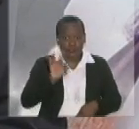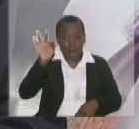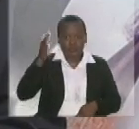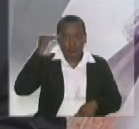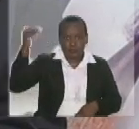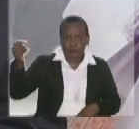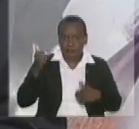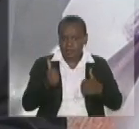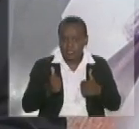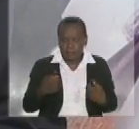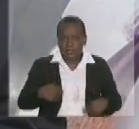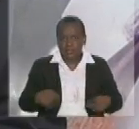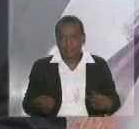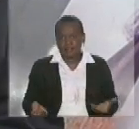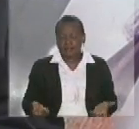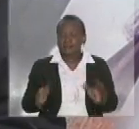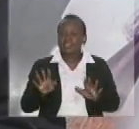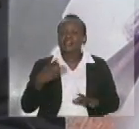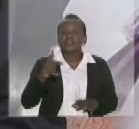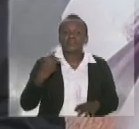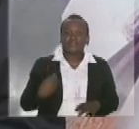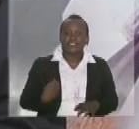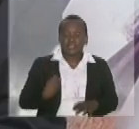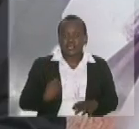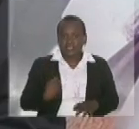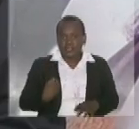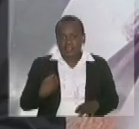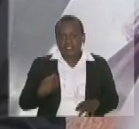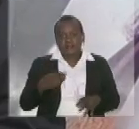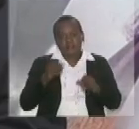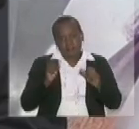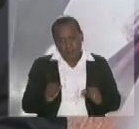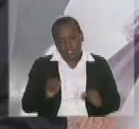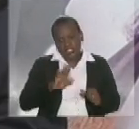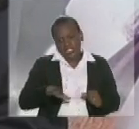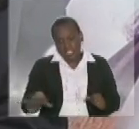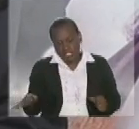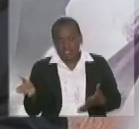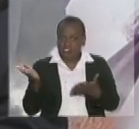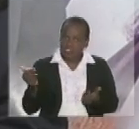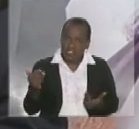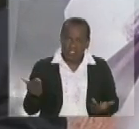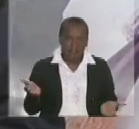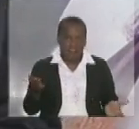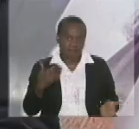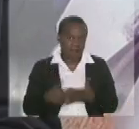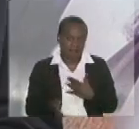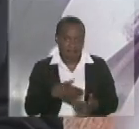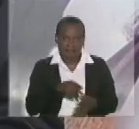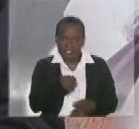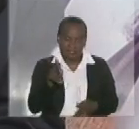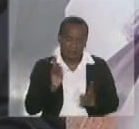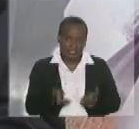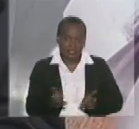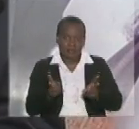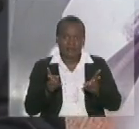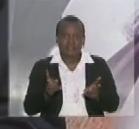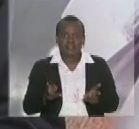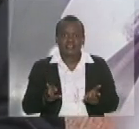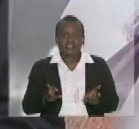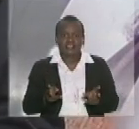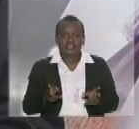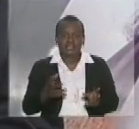futuro de sucesso. Exato. Na vida de vocês, e aí pode ser infância, pode ser adolescência, pode ser coisas que vocês